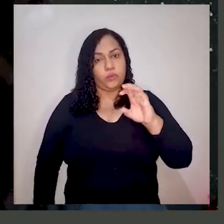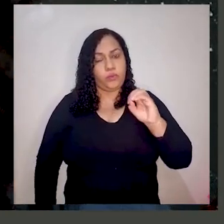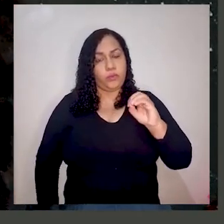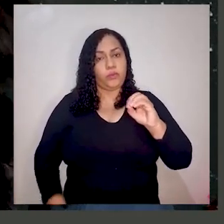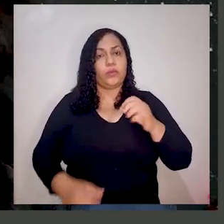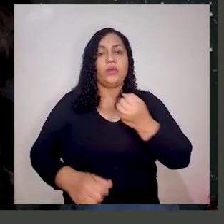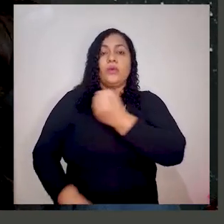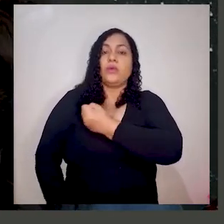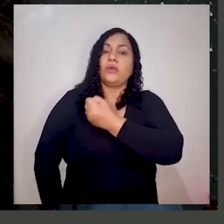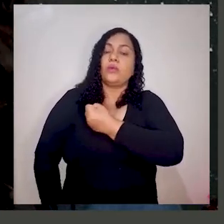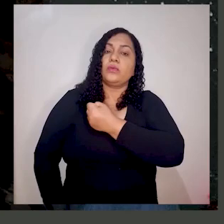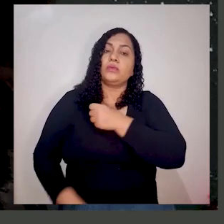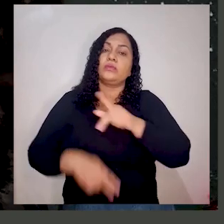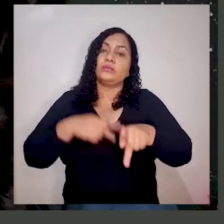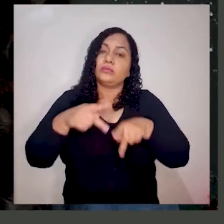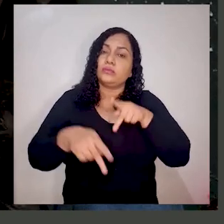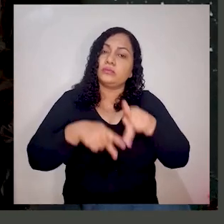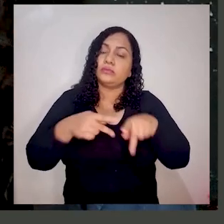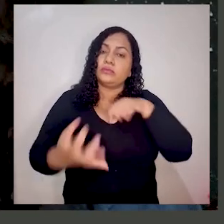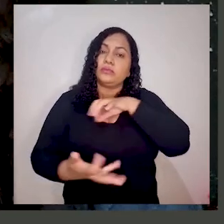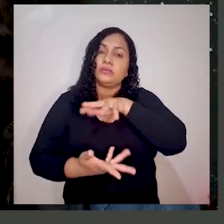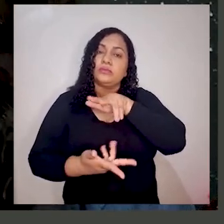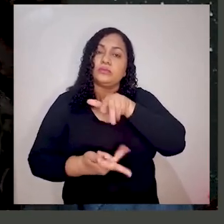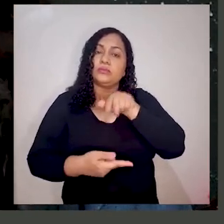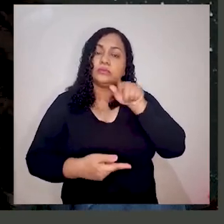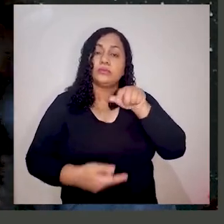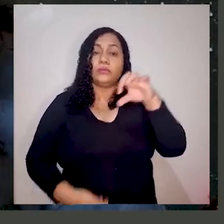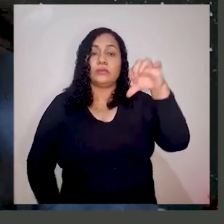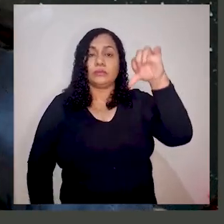da população mundial vai ser esse,